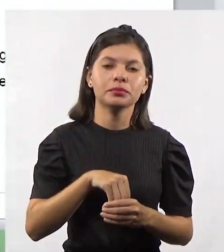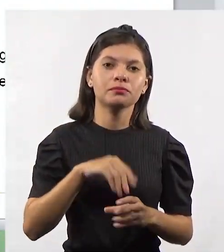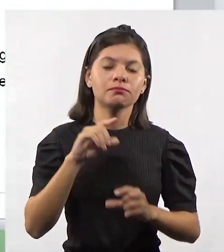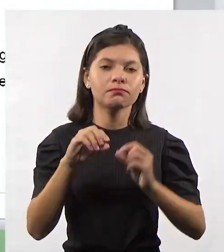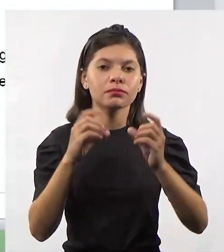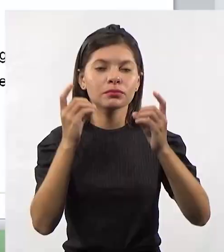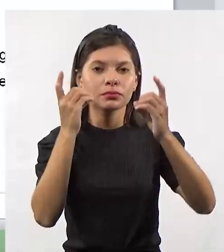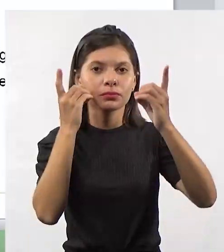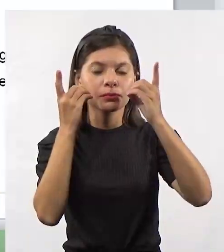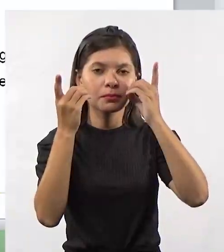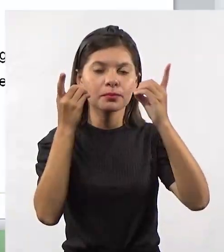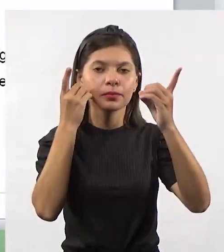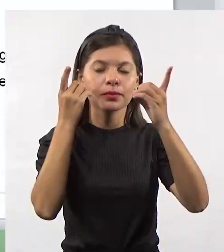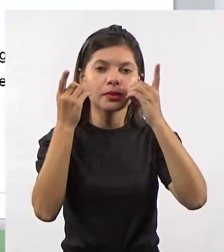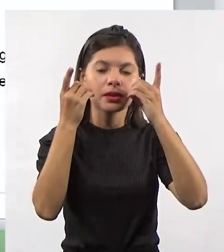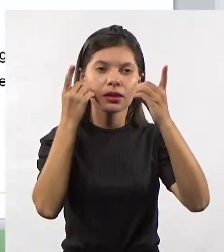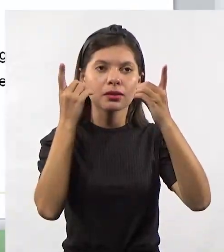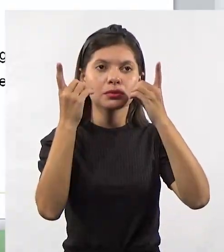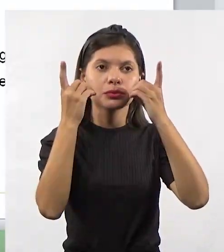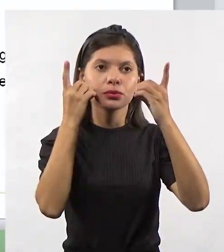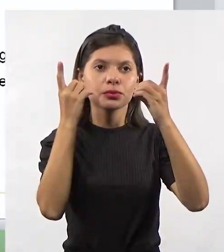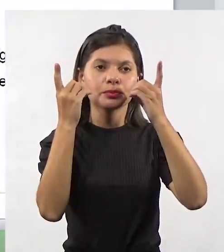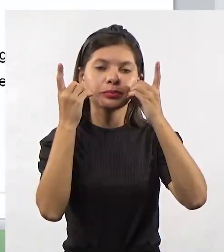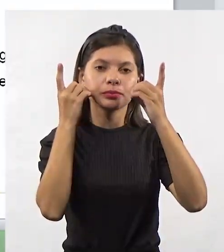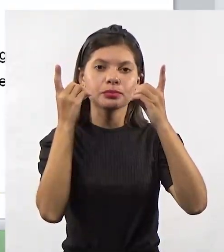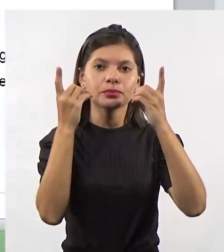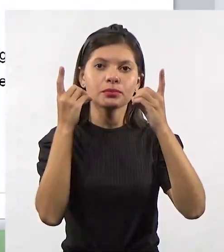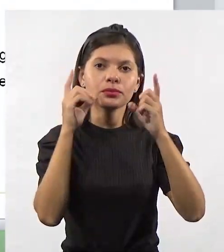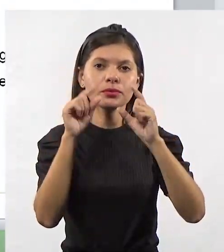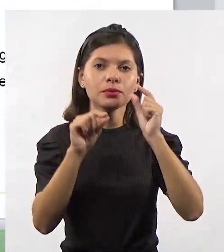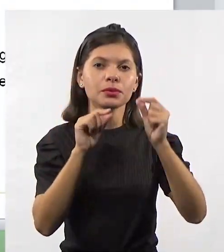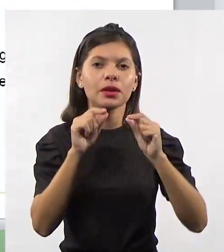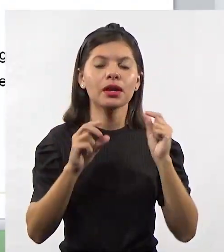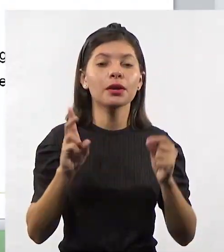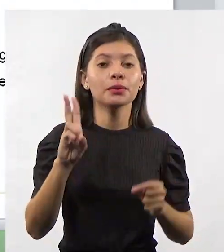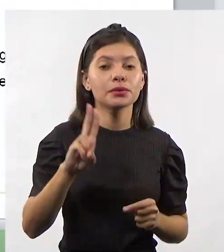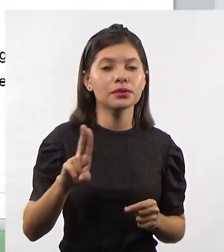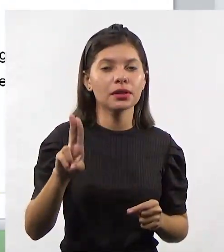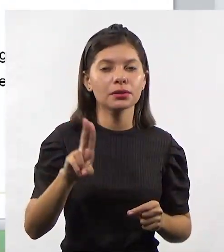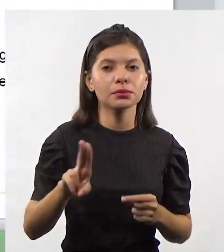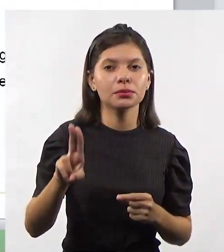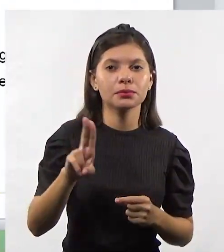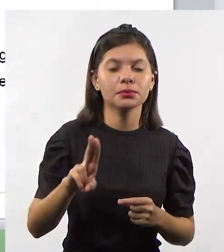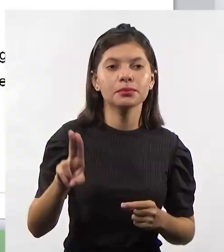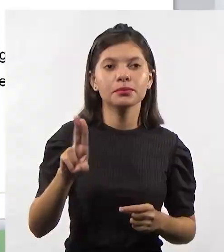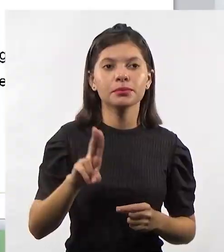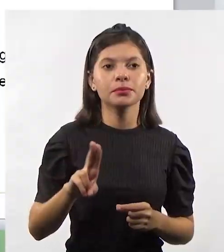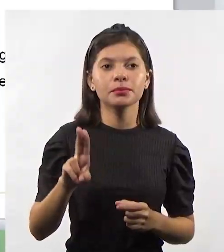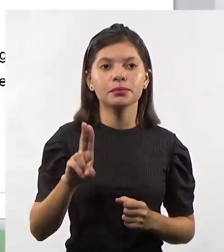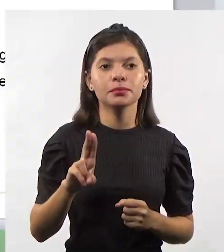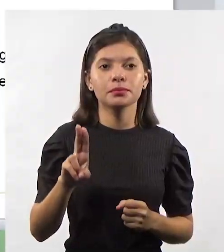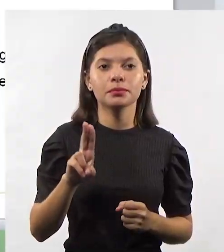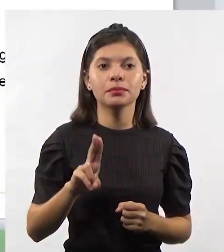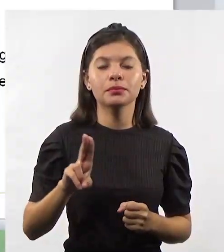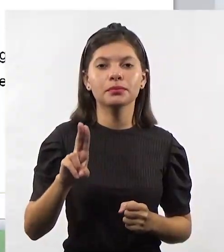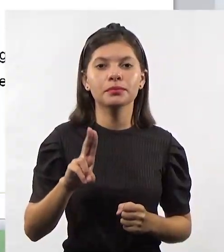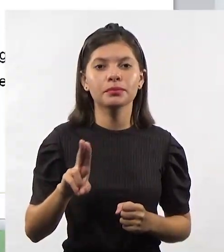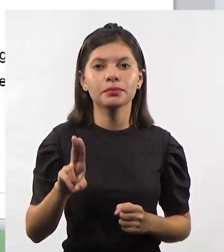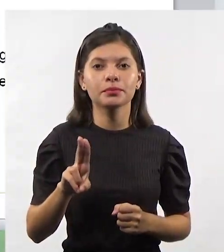dos dados será utilizado Opa